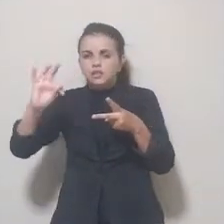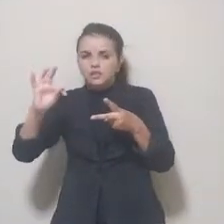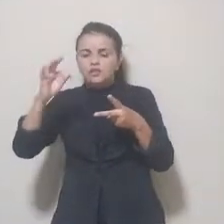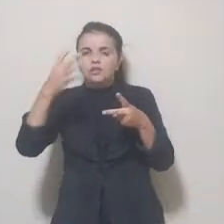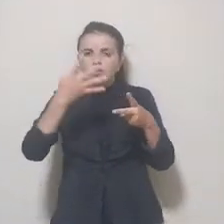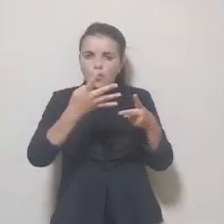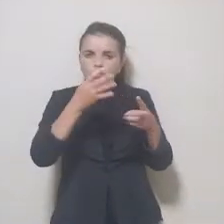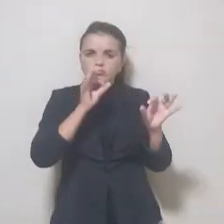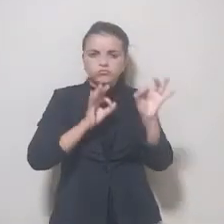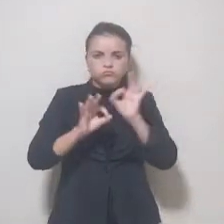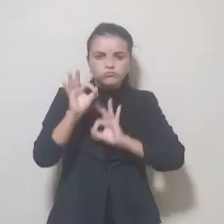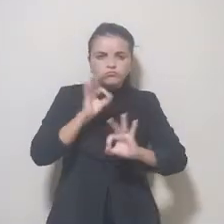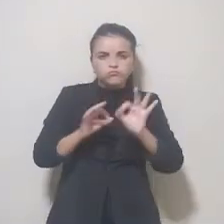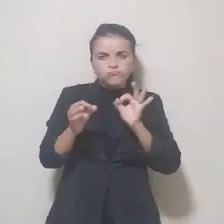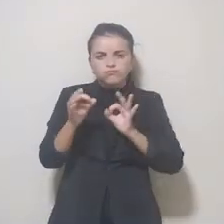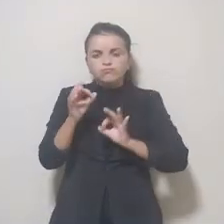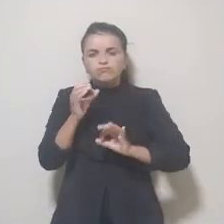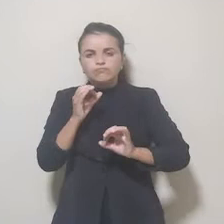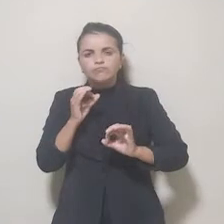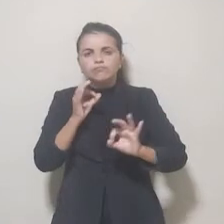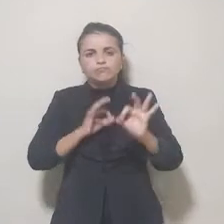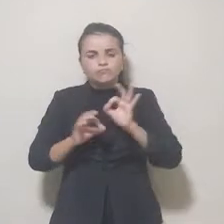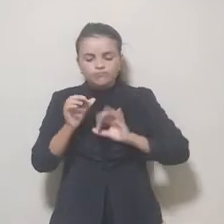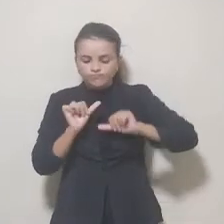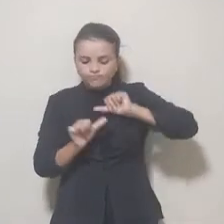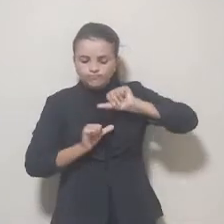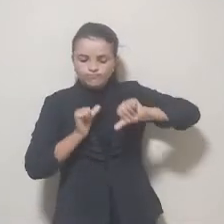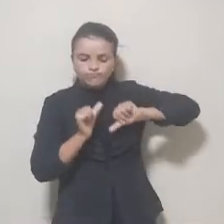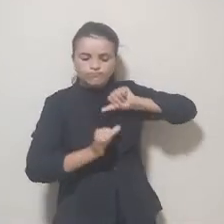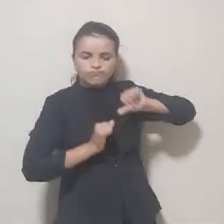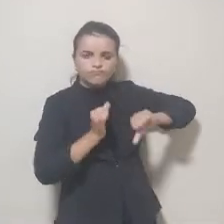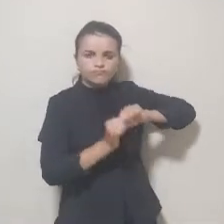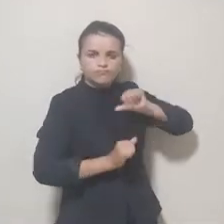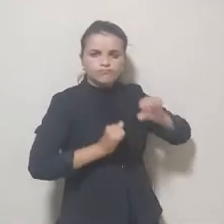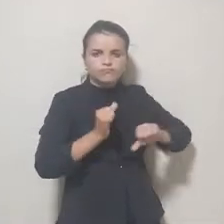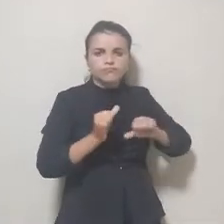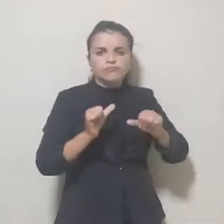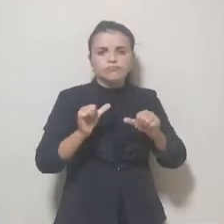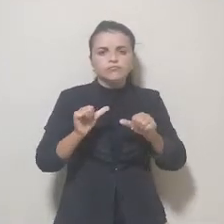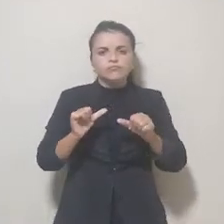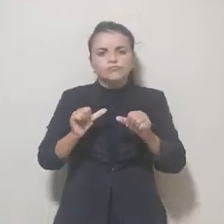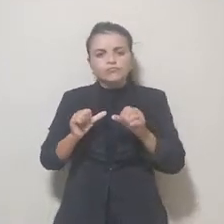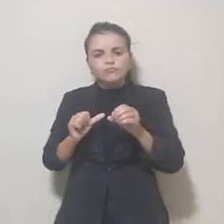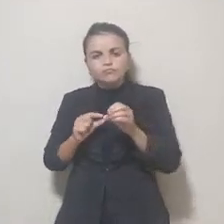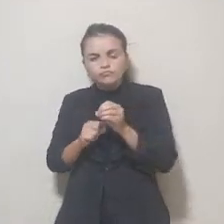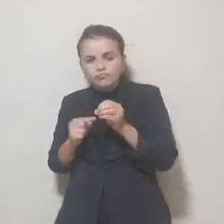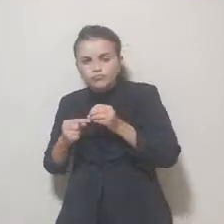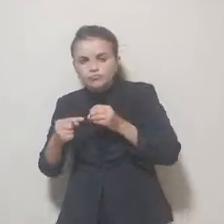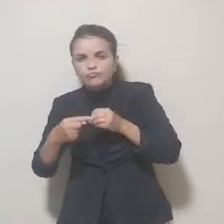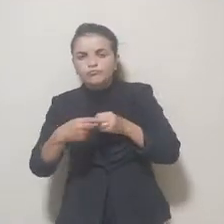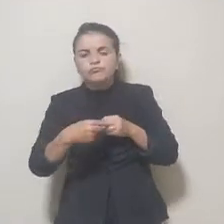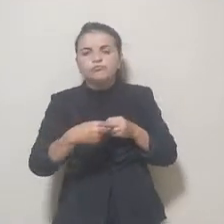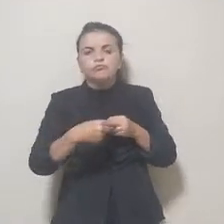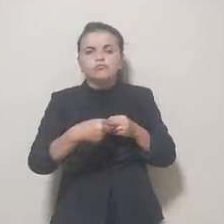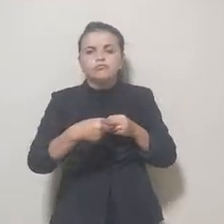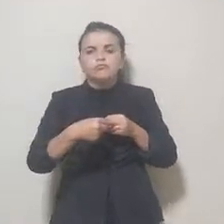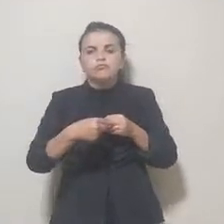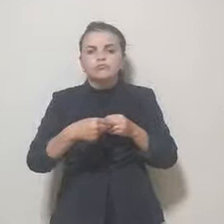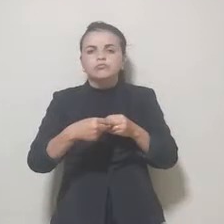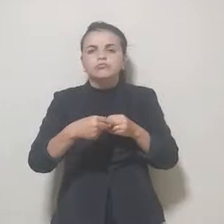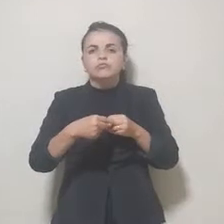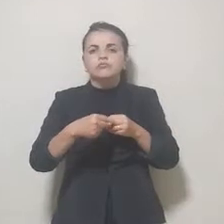de controlar, de estimular o nosso ritmo metabólico das nossas células. Então as células elas trabalham graças